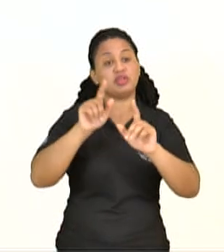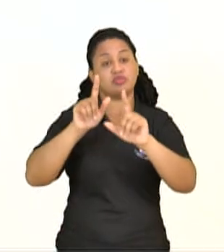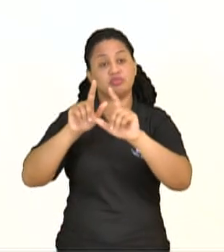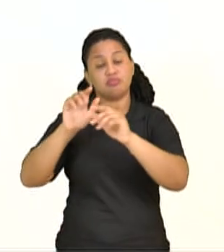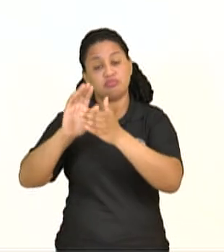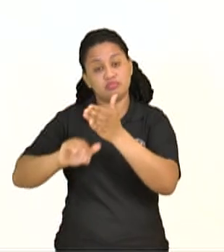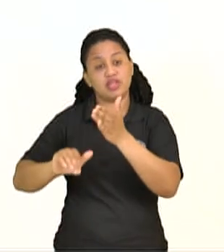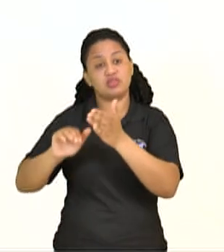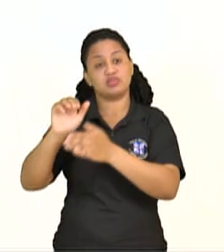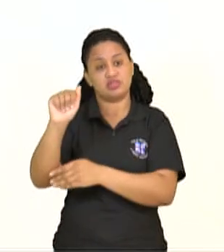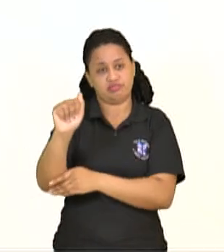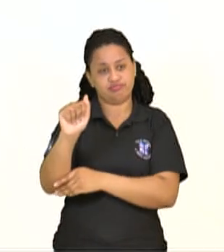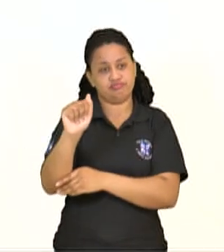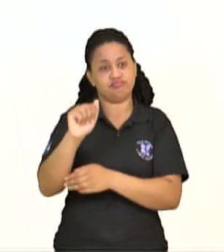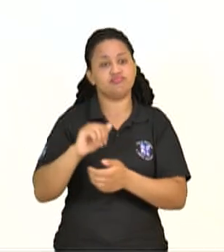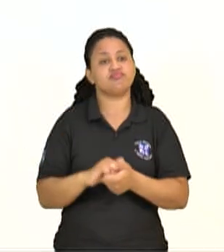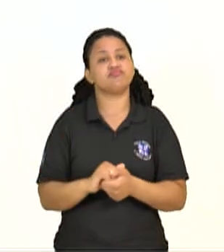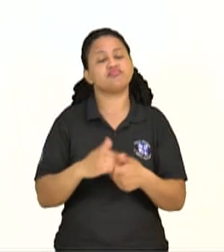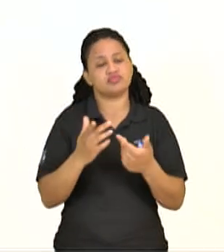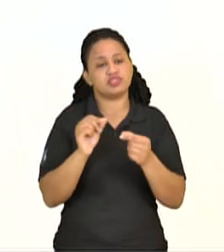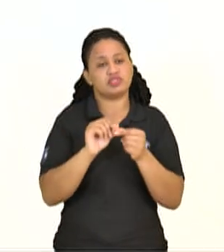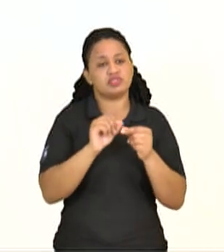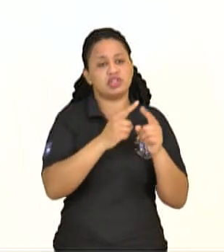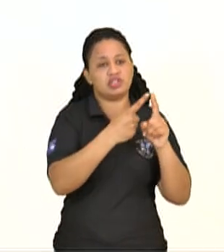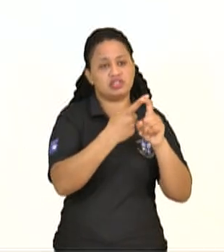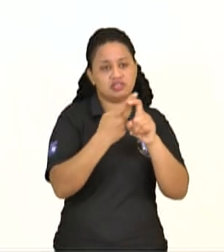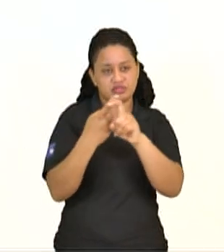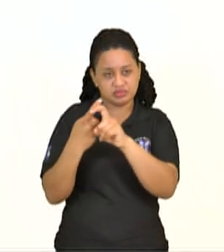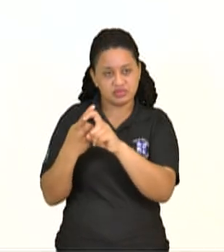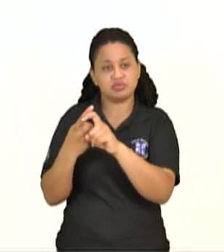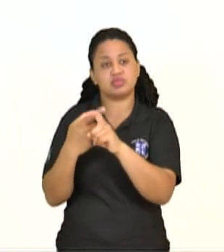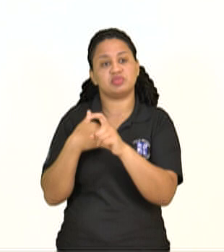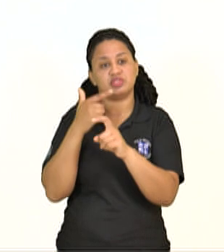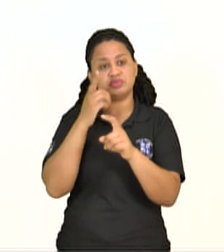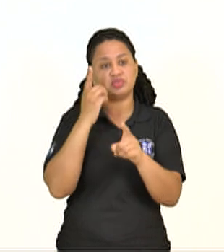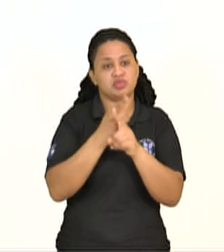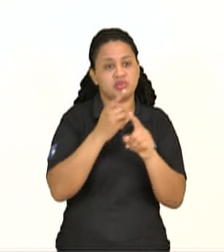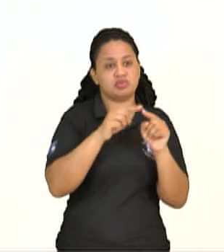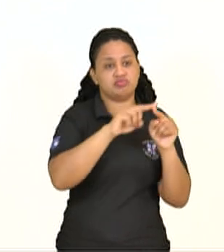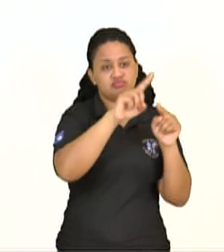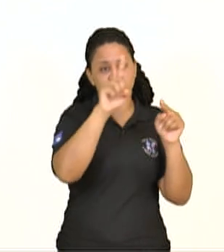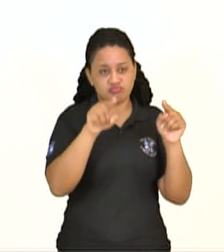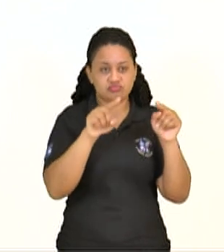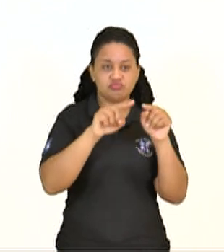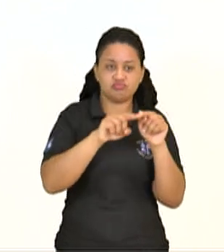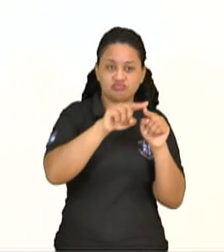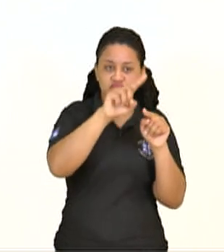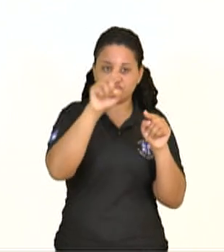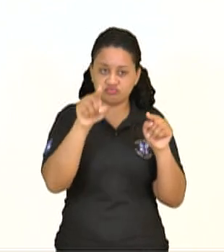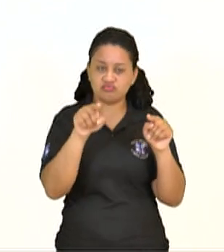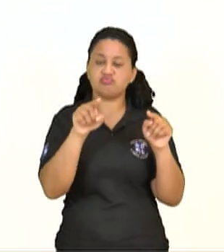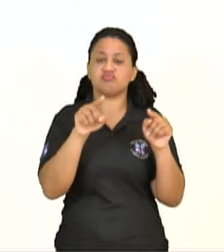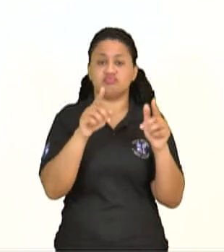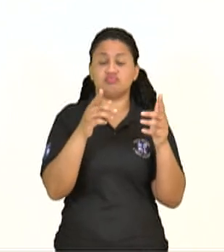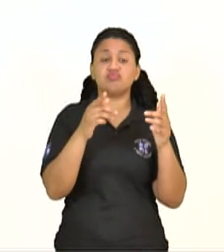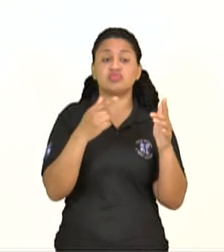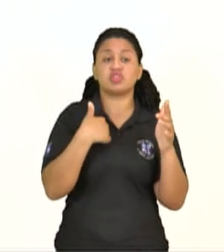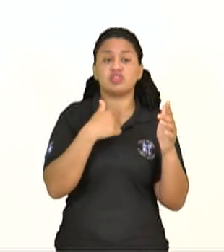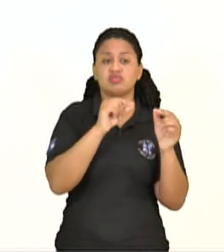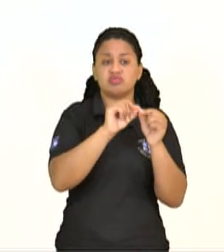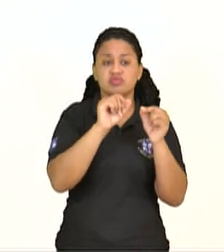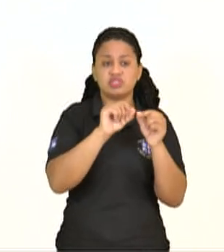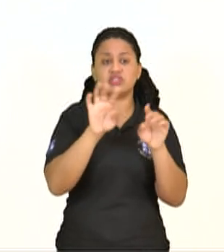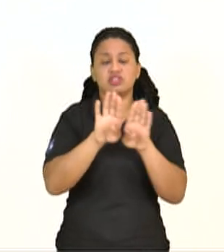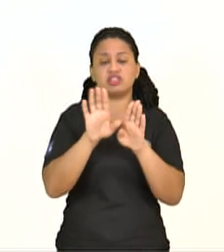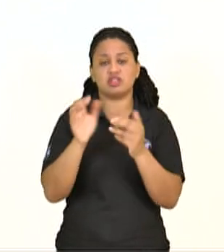a. Tá? Então, fazendo essas multiplicações, nós vamos encontrar 2x, né, vezes 4x, é 8x ao quadrado.